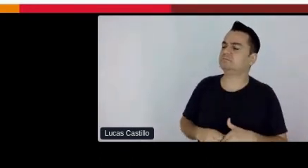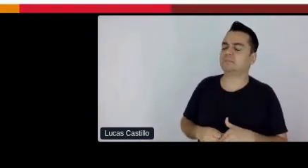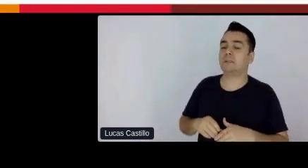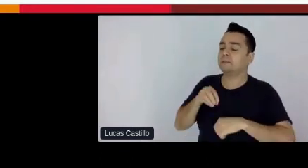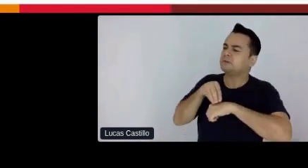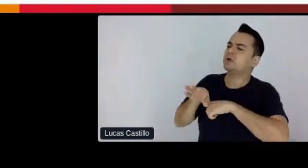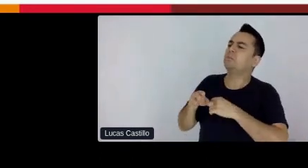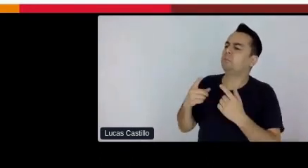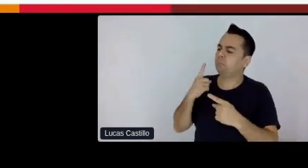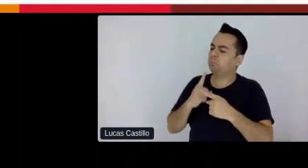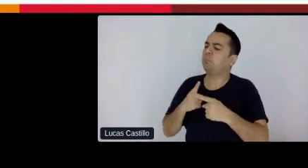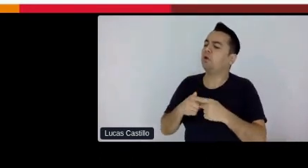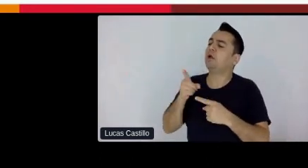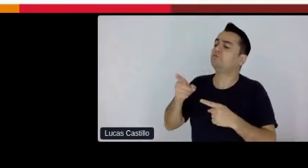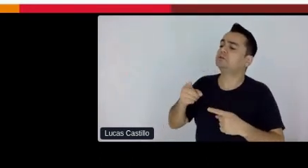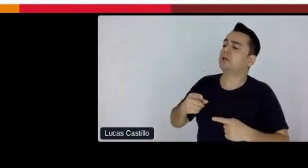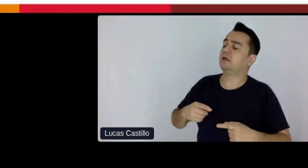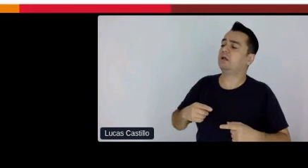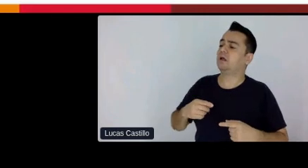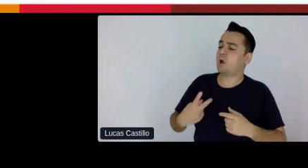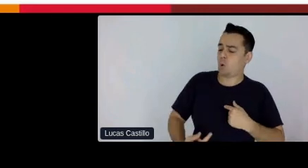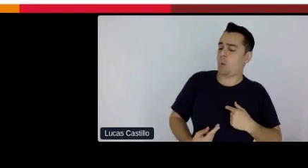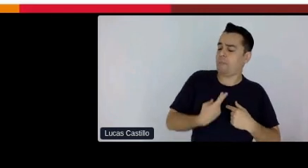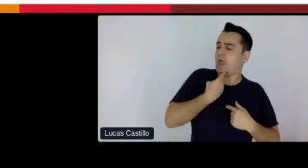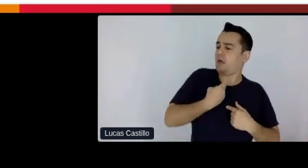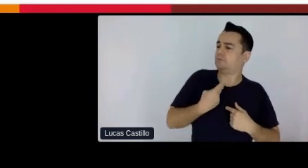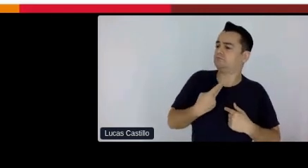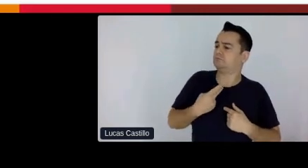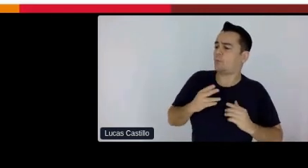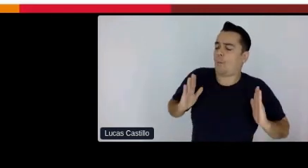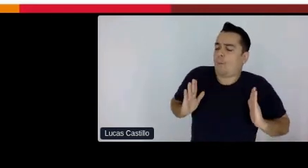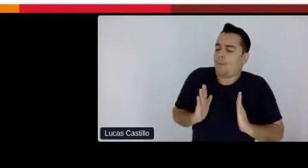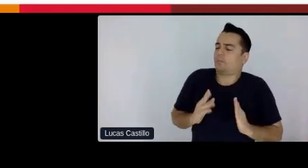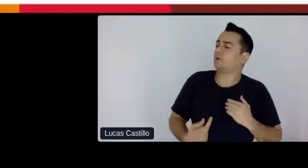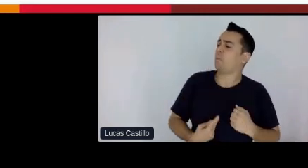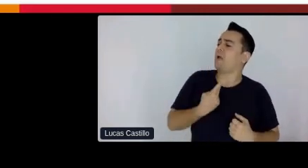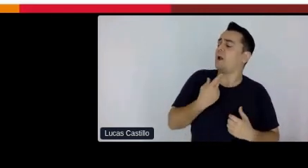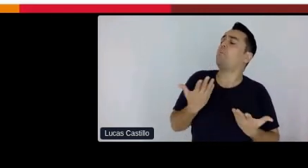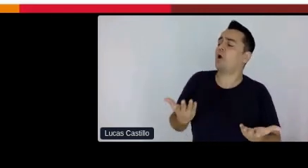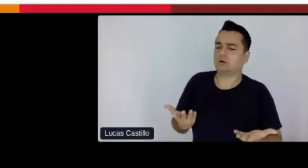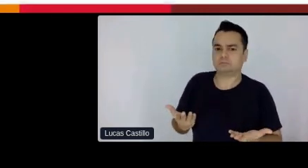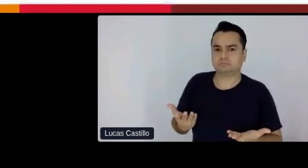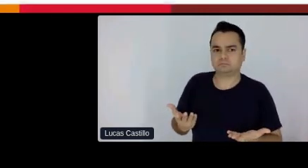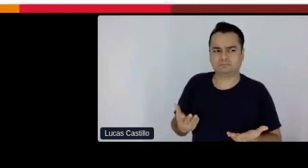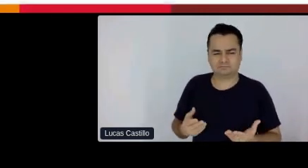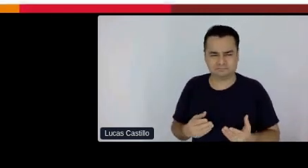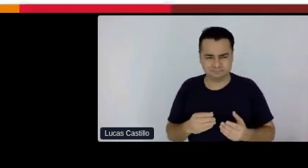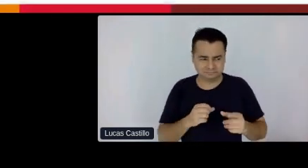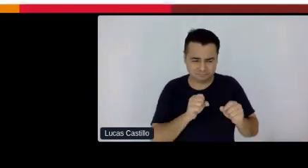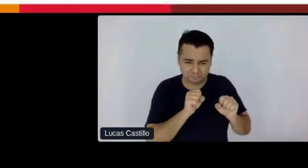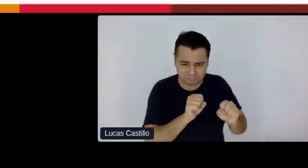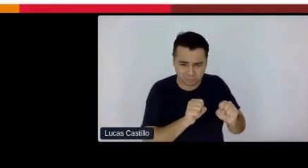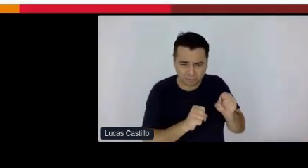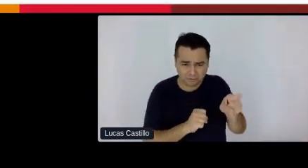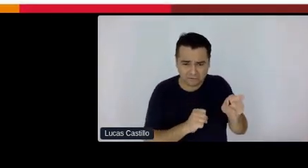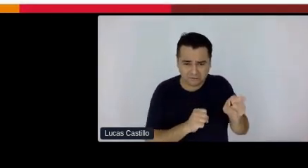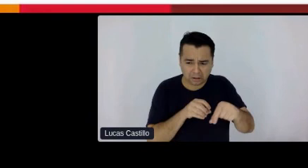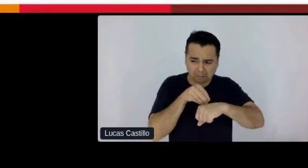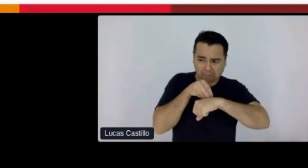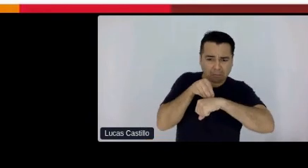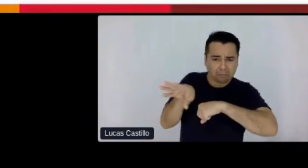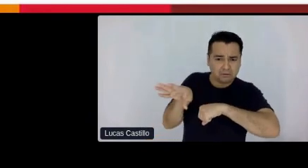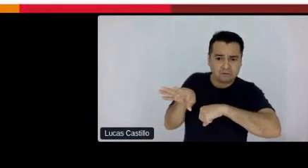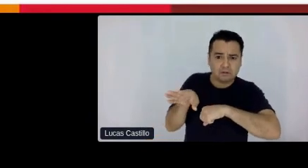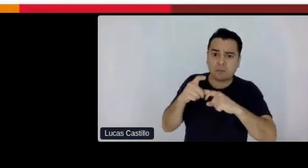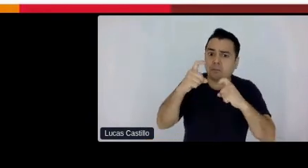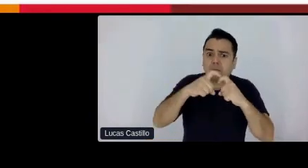sugerindo, por que você não faz uma redução de estômago? Pessoal, quem pode receitar redução de estômago para as pessoas é o médico, é o profissional da área. A